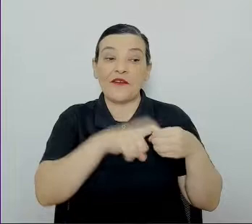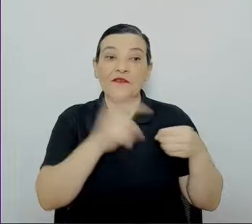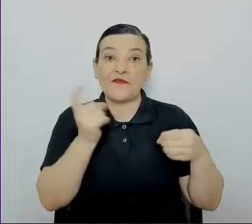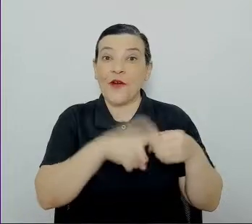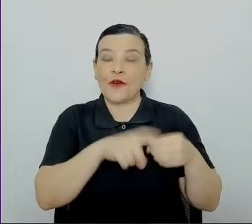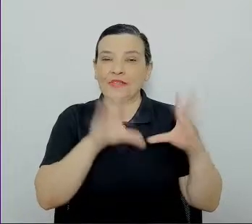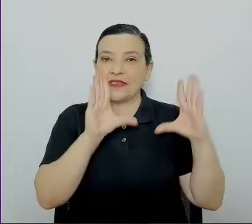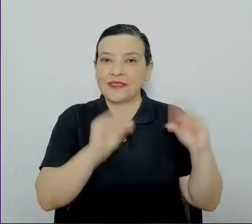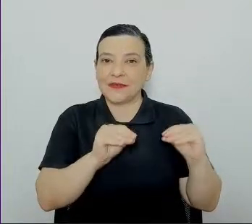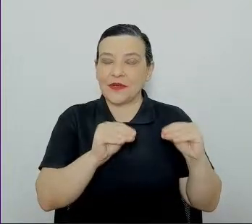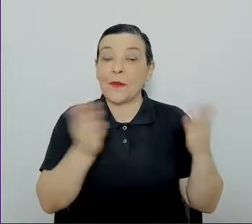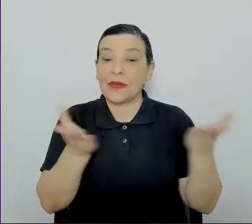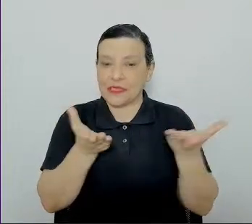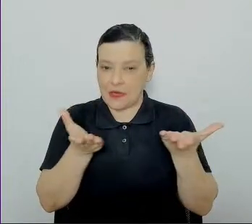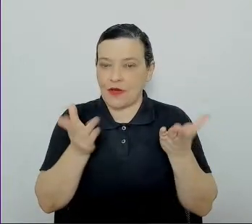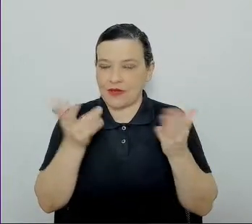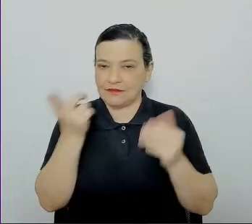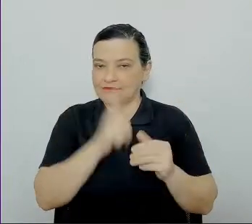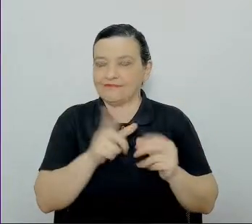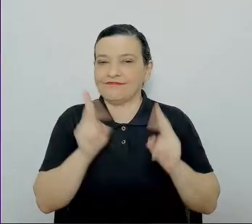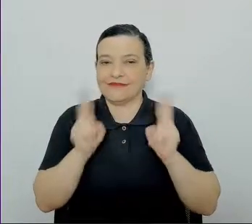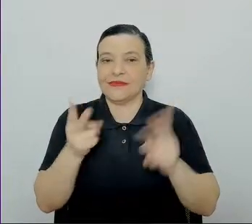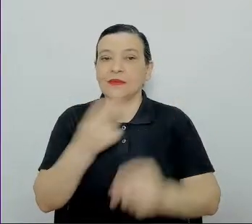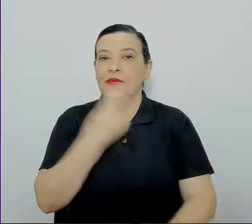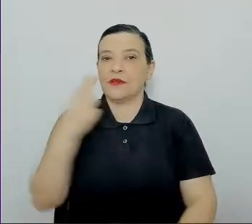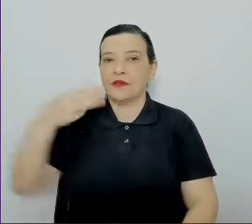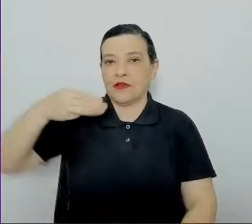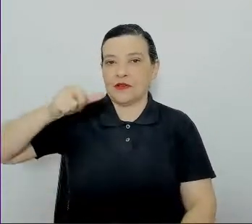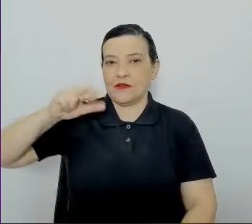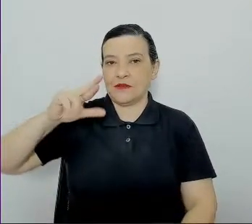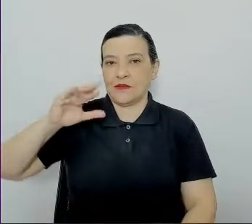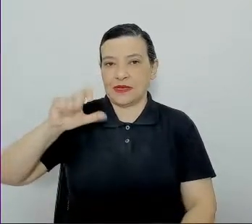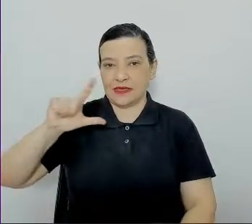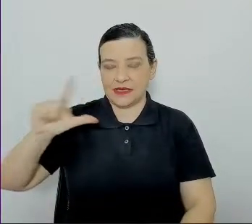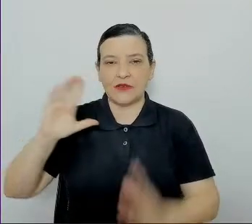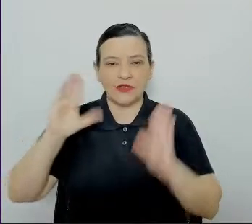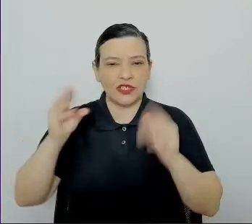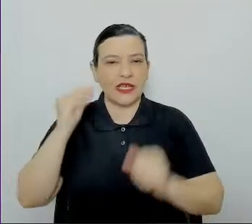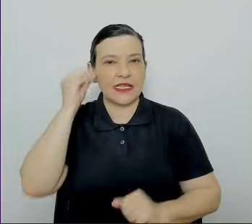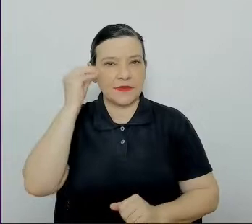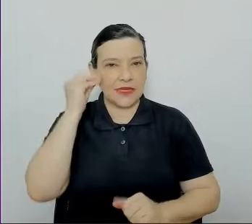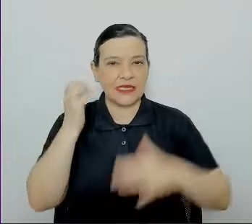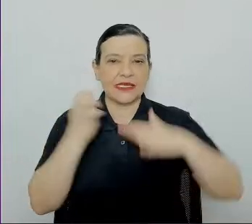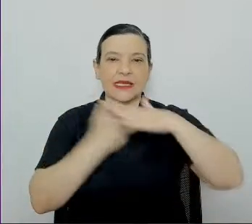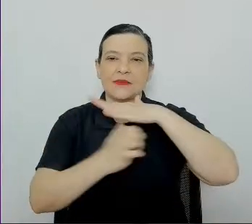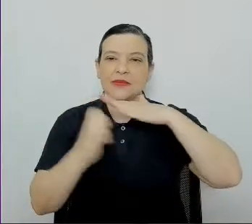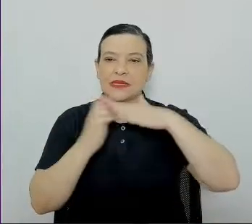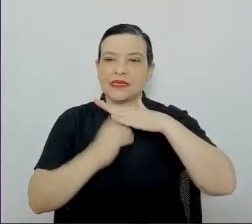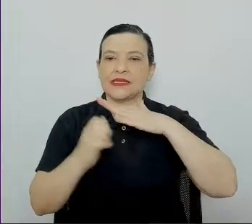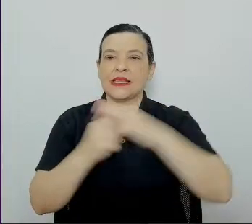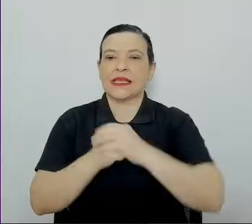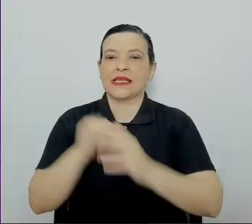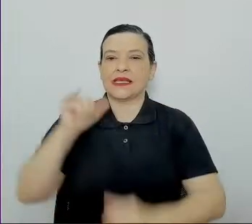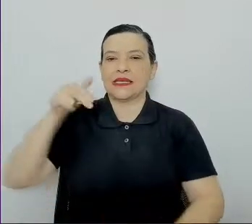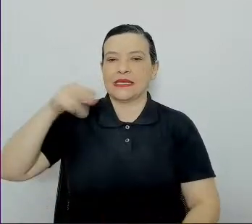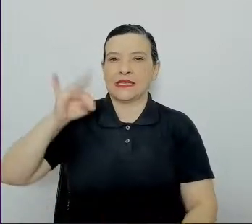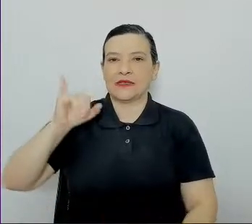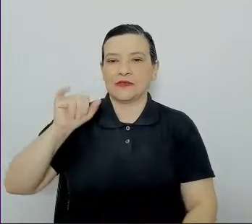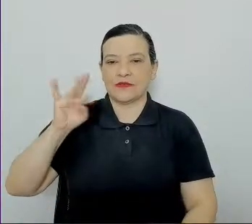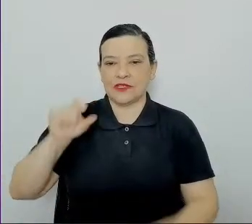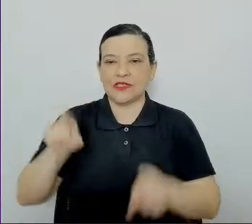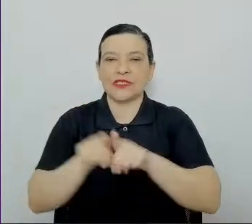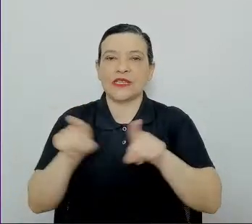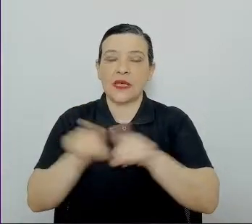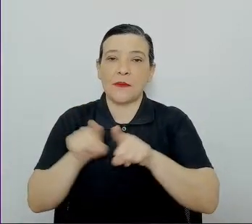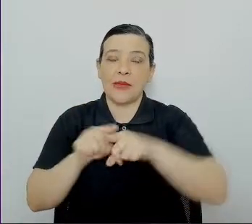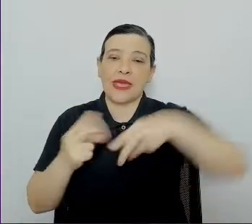Mas só dando continuidade, eu sou Marcel Almeida, eu já tive experiência em algumas empresas como EasyTaxi, Nubank, Viva Real, e também